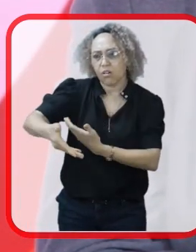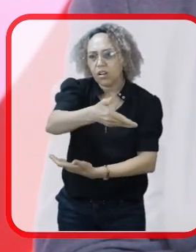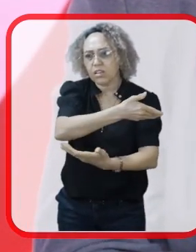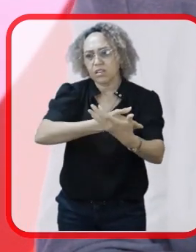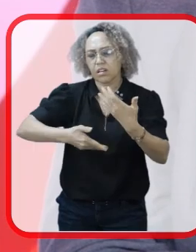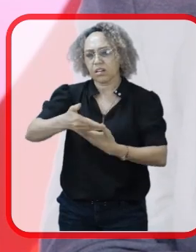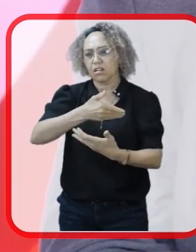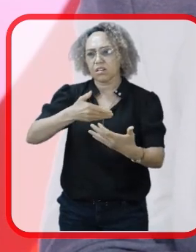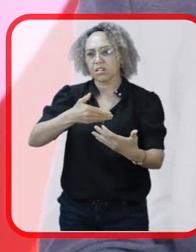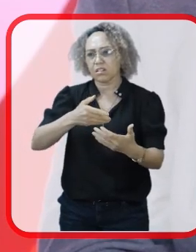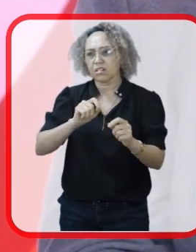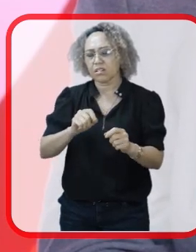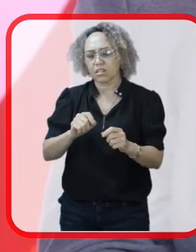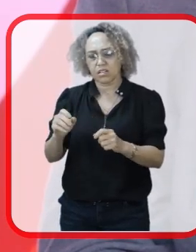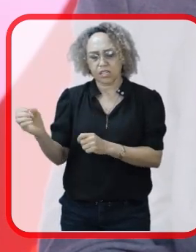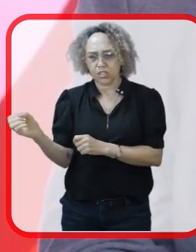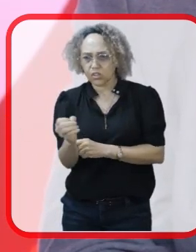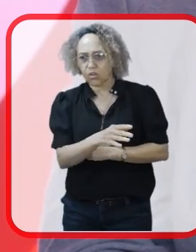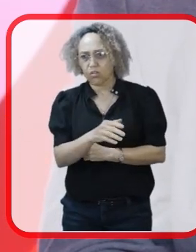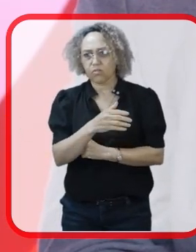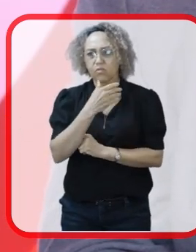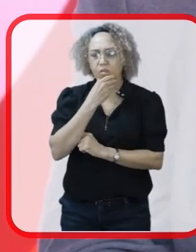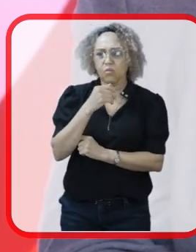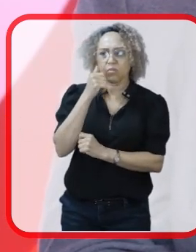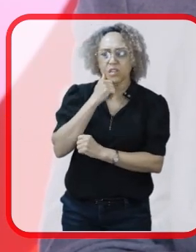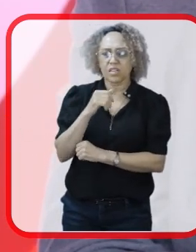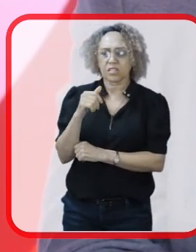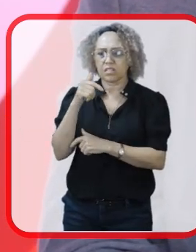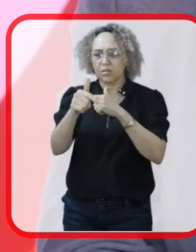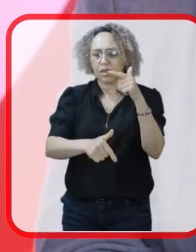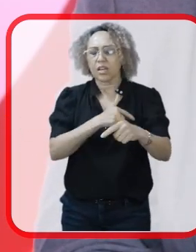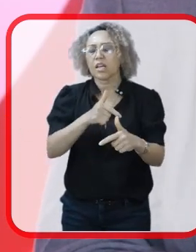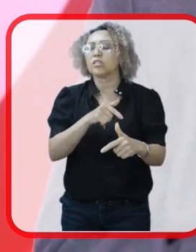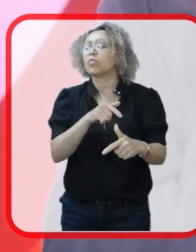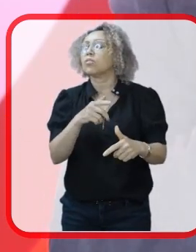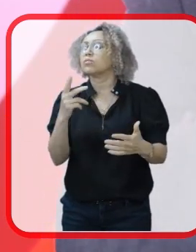trabalhadoras e trabalhadores advindos das mudanças do nosso parque produtivo no século XXI.